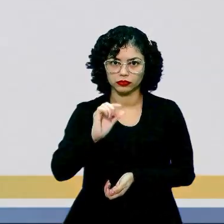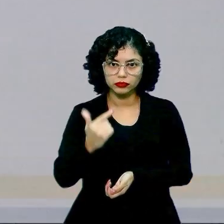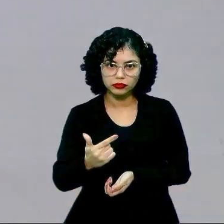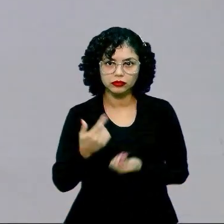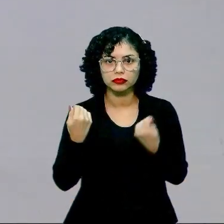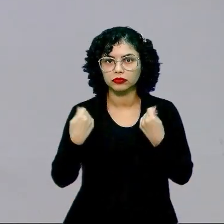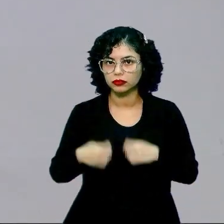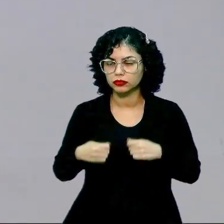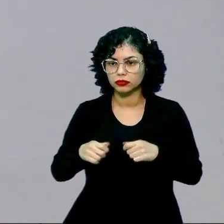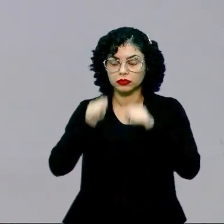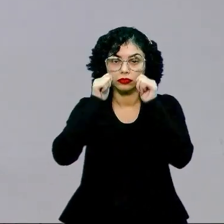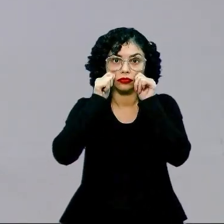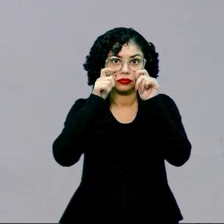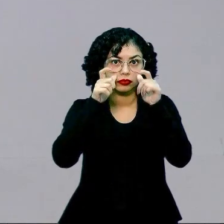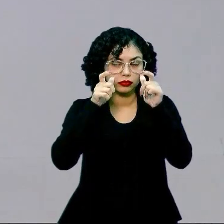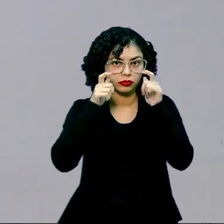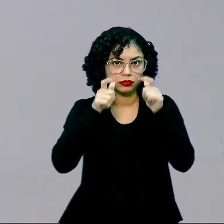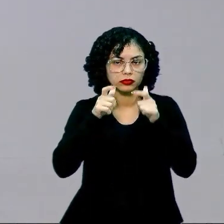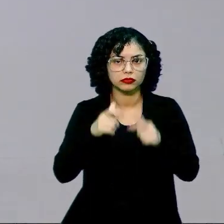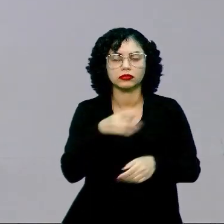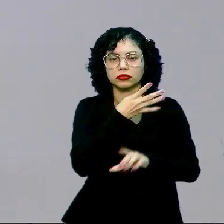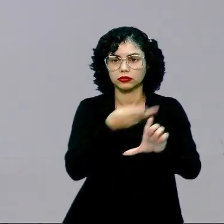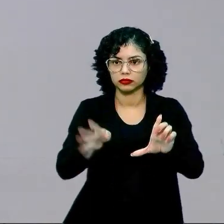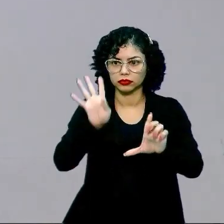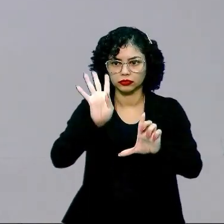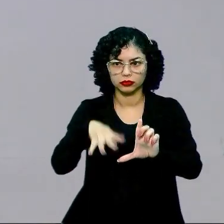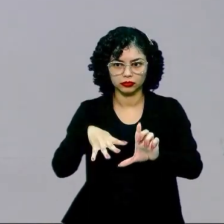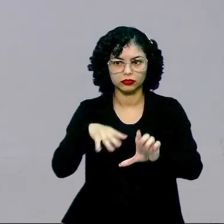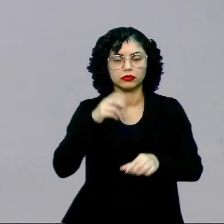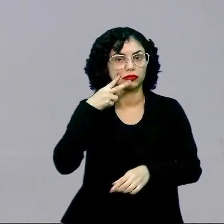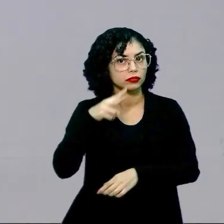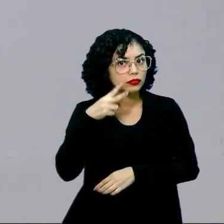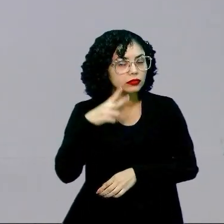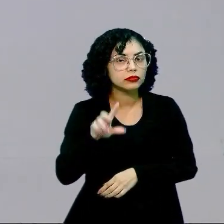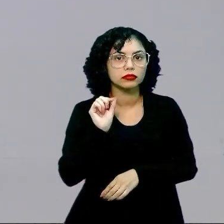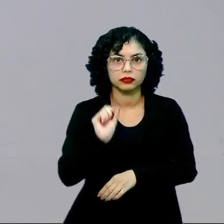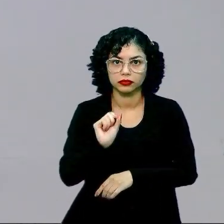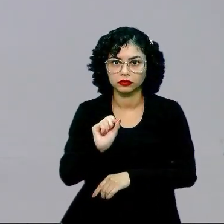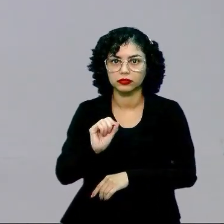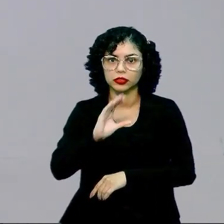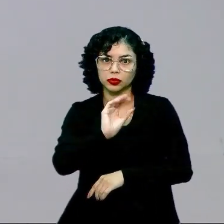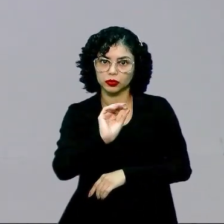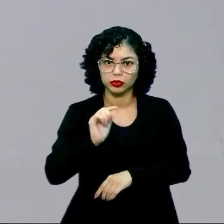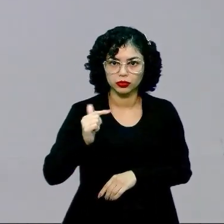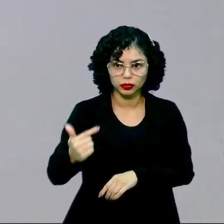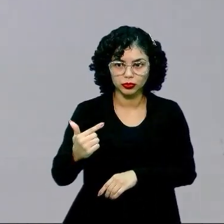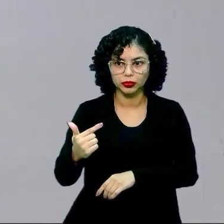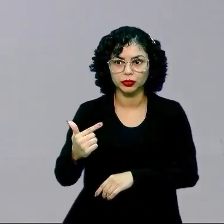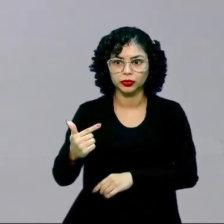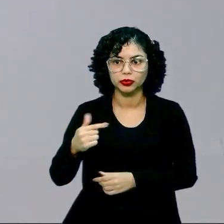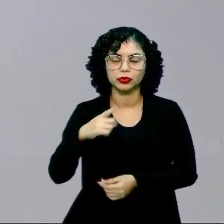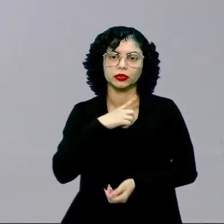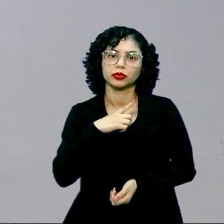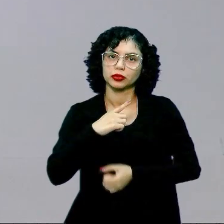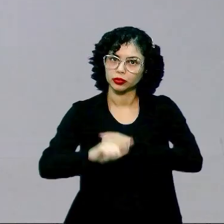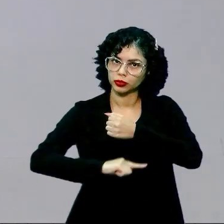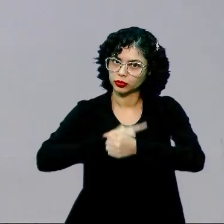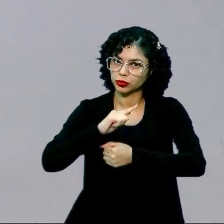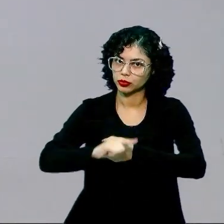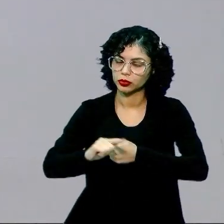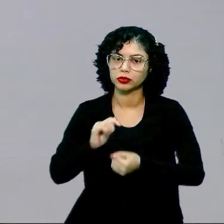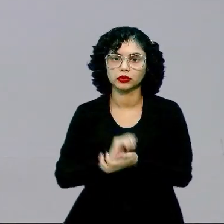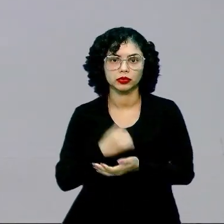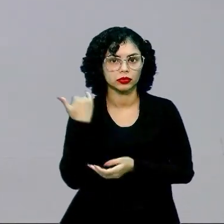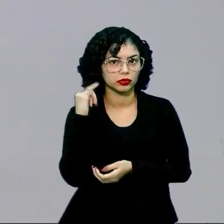quem prestou atenção na aula sobre tabela periódica, viu que o oxigênio ele é um átomo